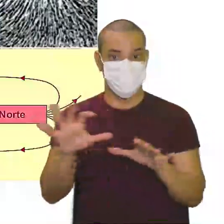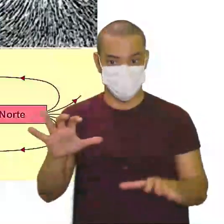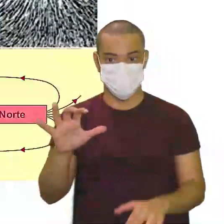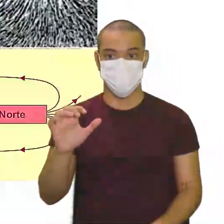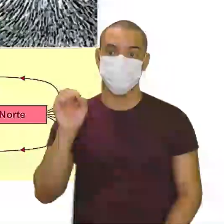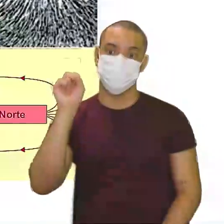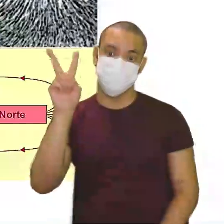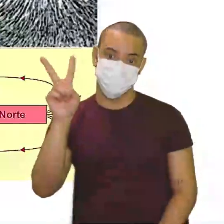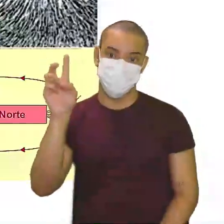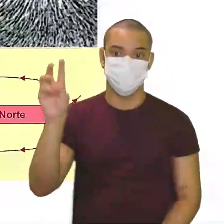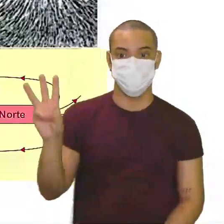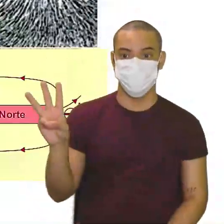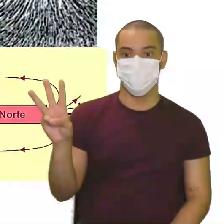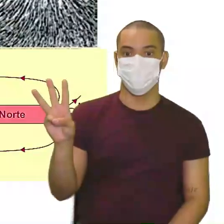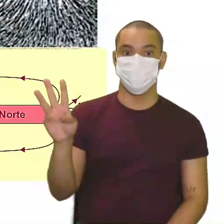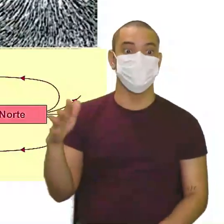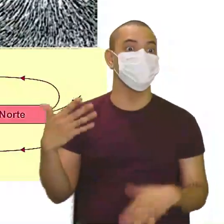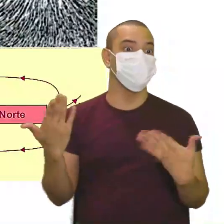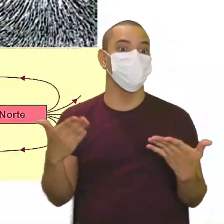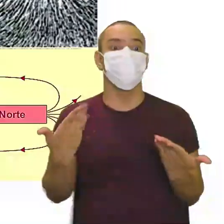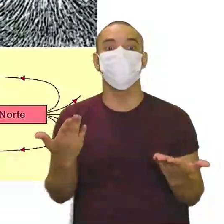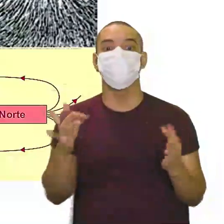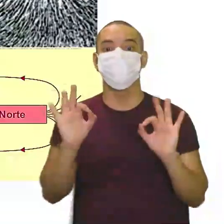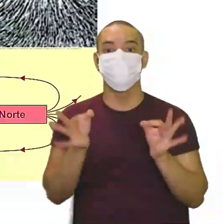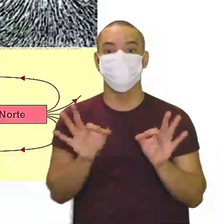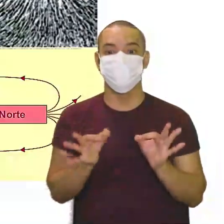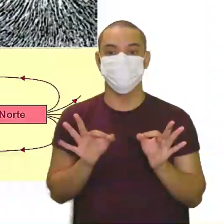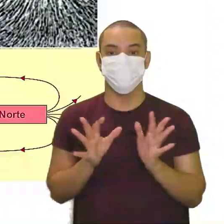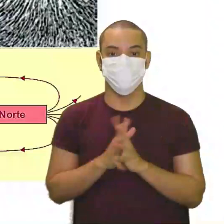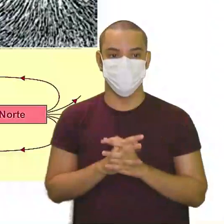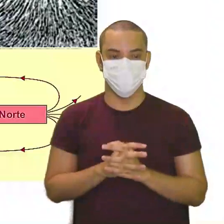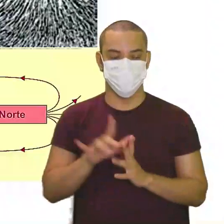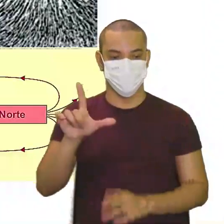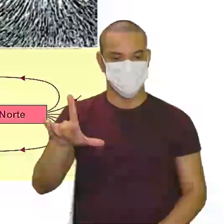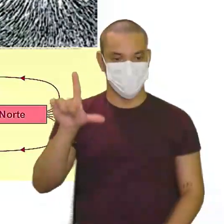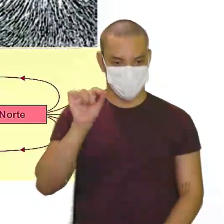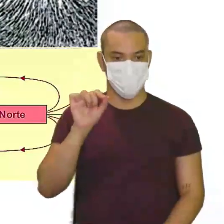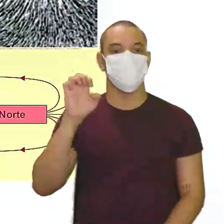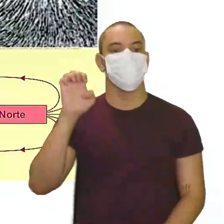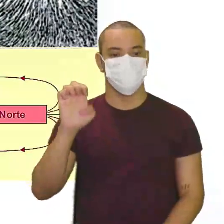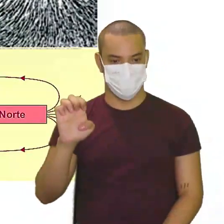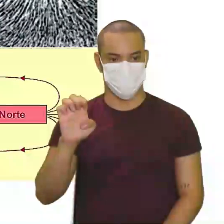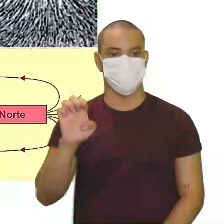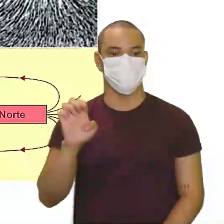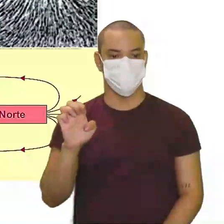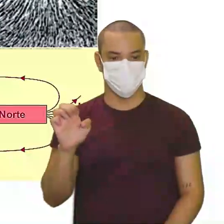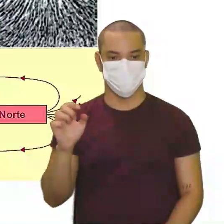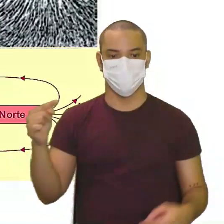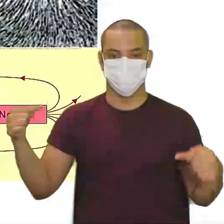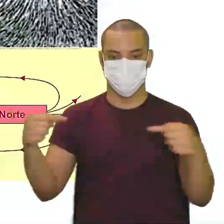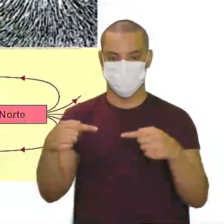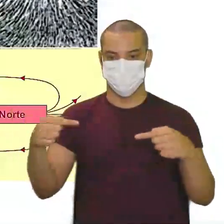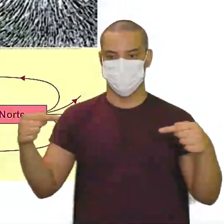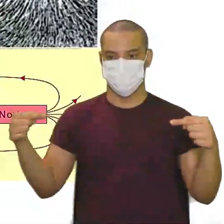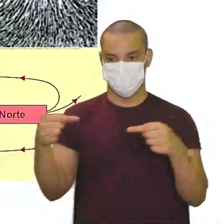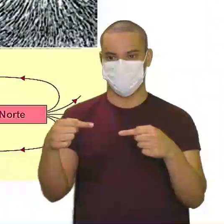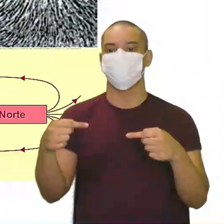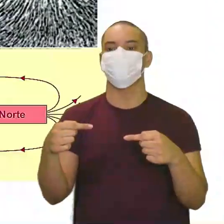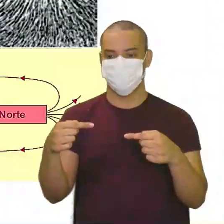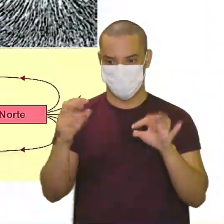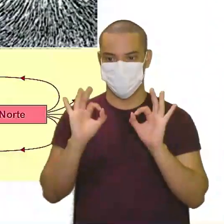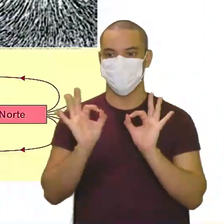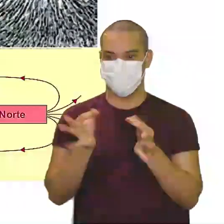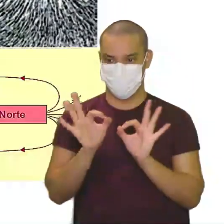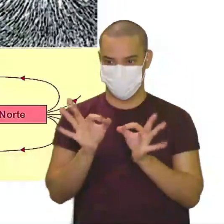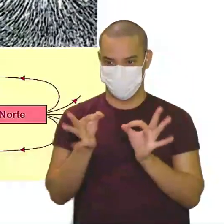e o três Então nós vamos ficar olha só com a alternativa e ok um dois três e quatro